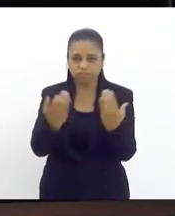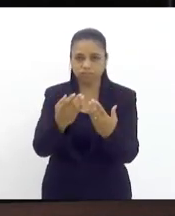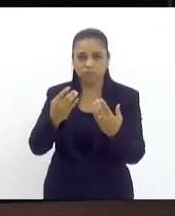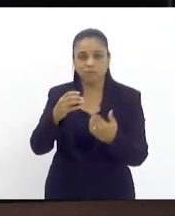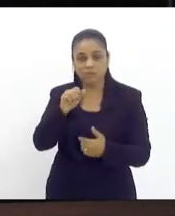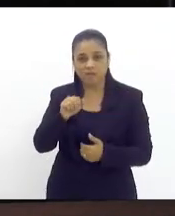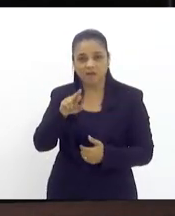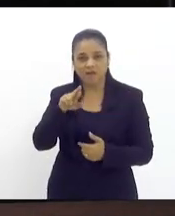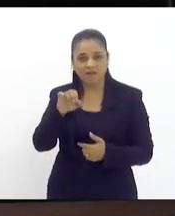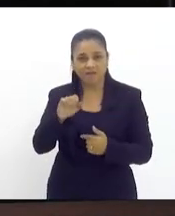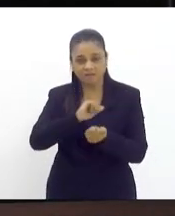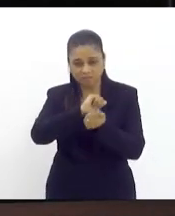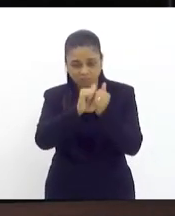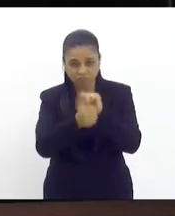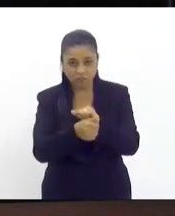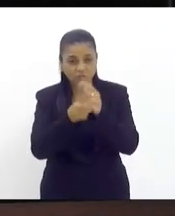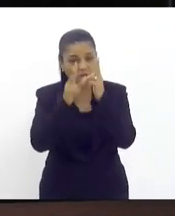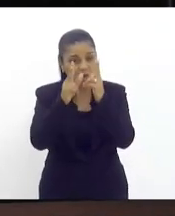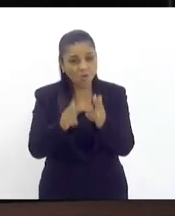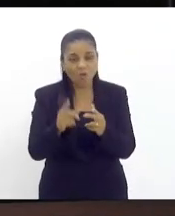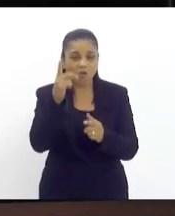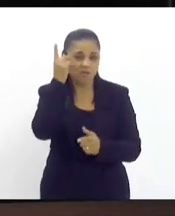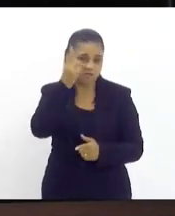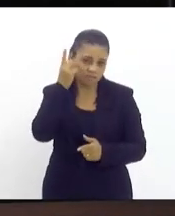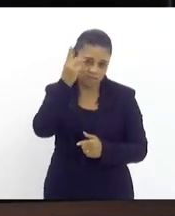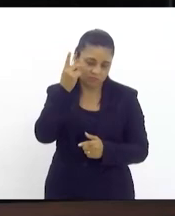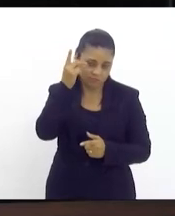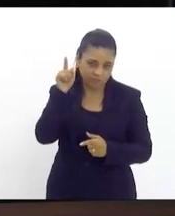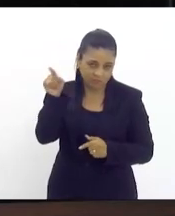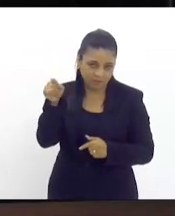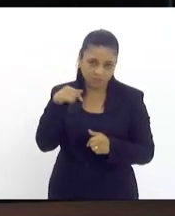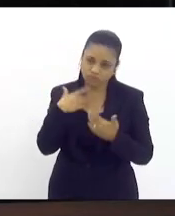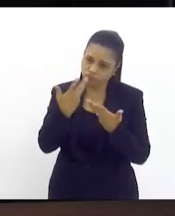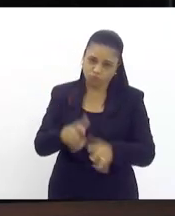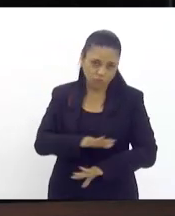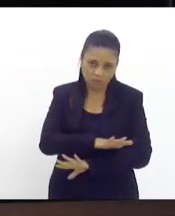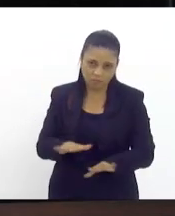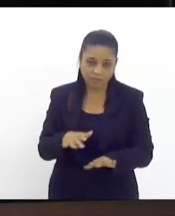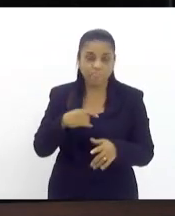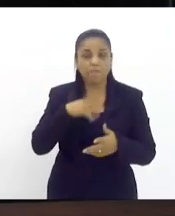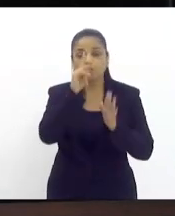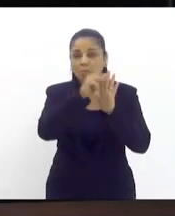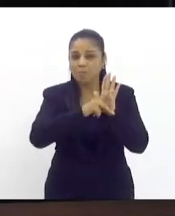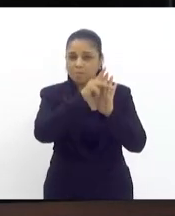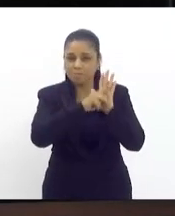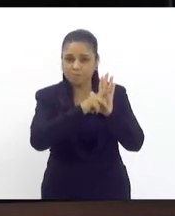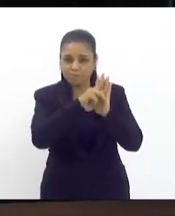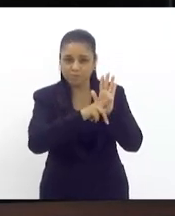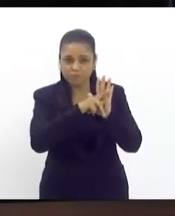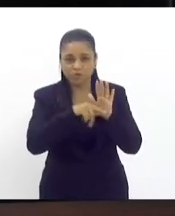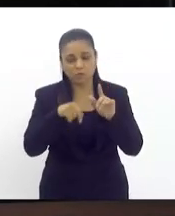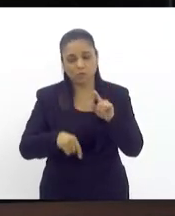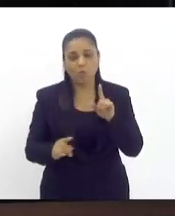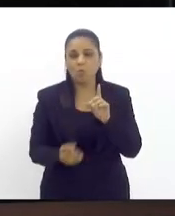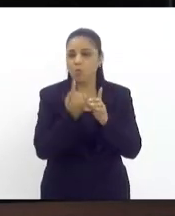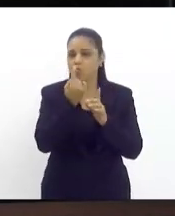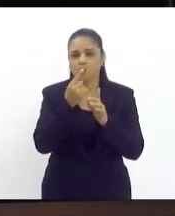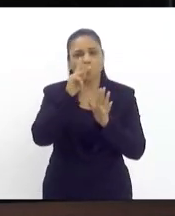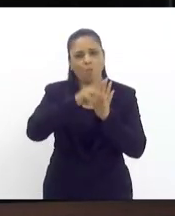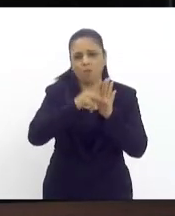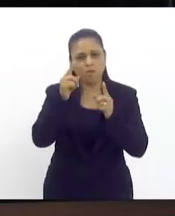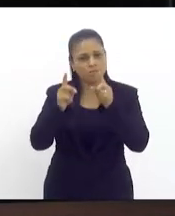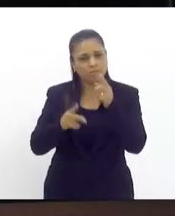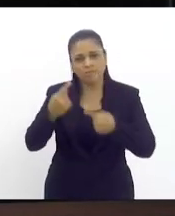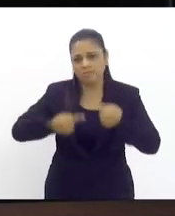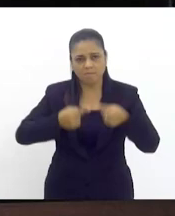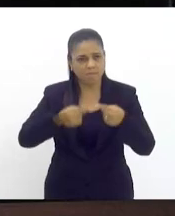que não aconteça o que aconteceu lá na Espanha no nosso projeto e não é o único projeto nessa casa que debate o